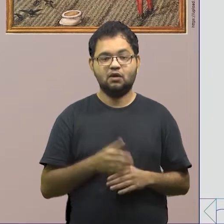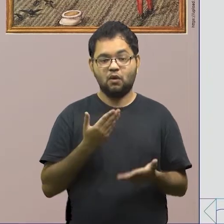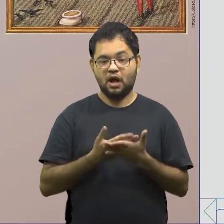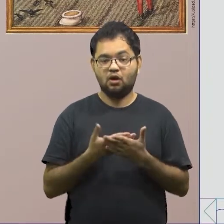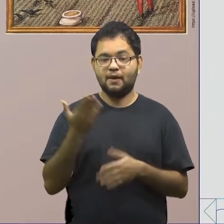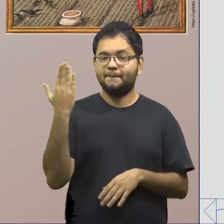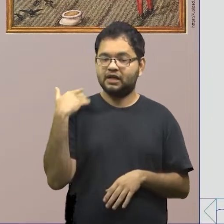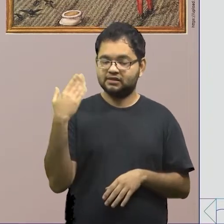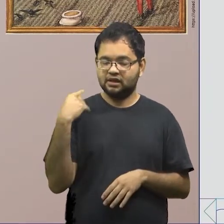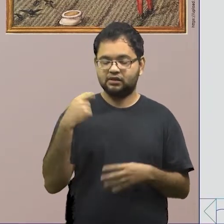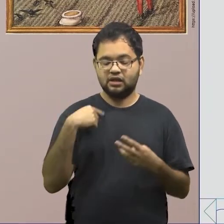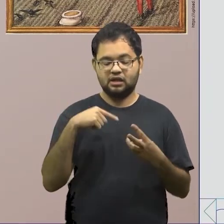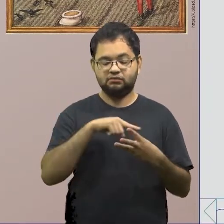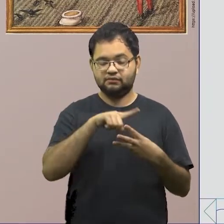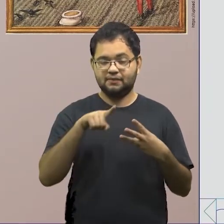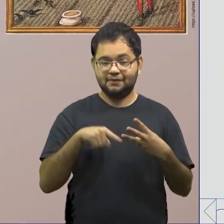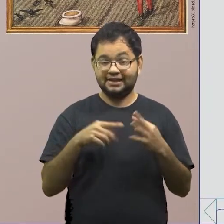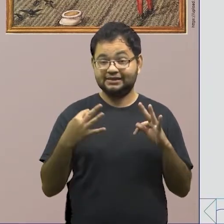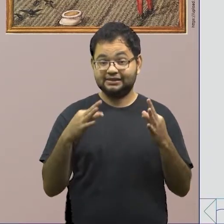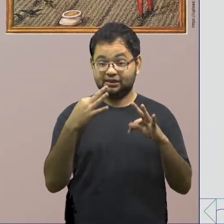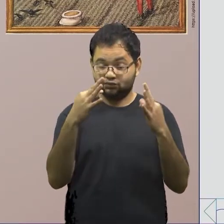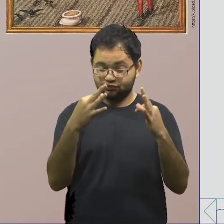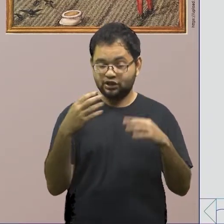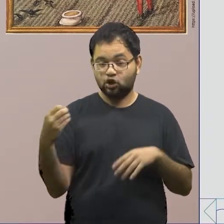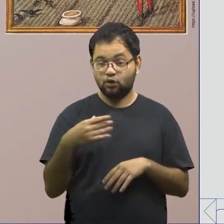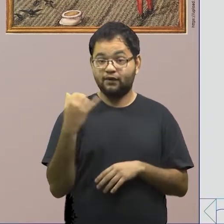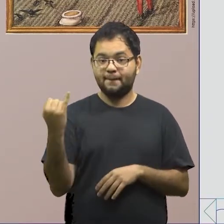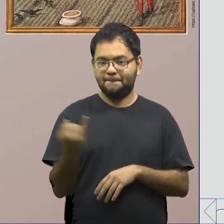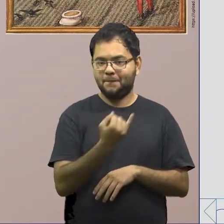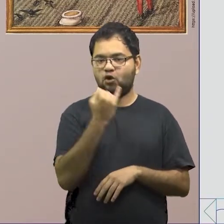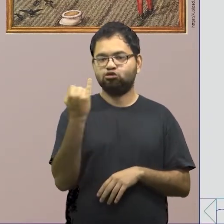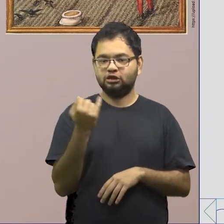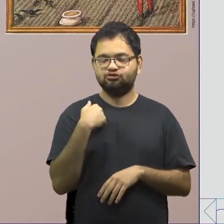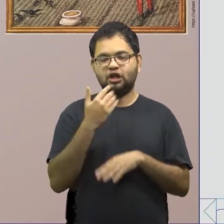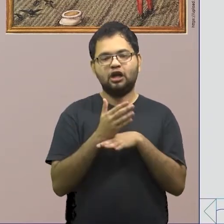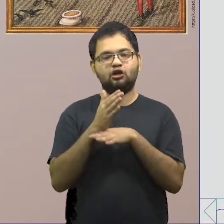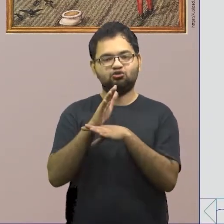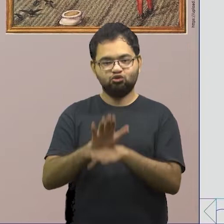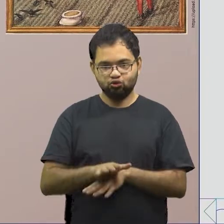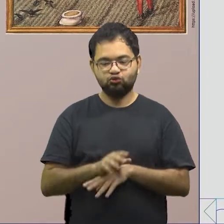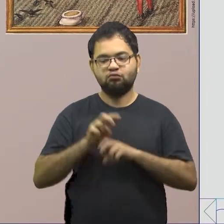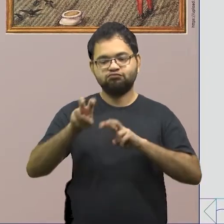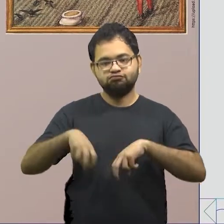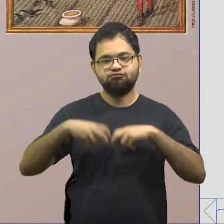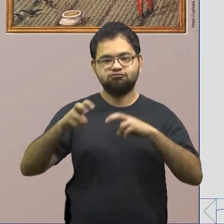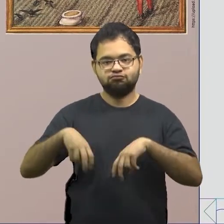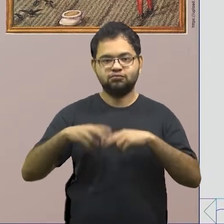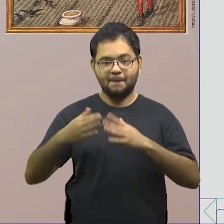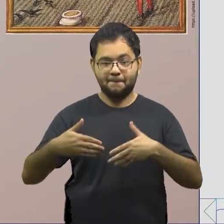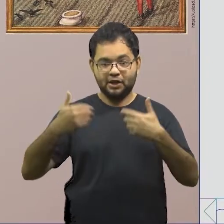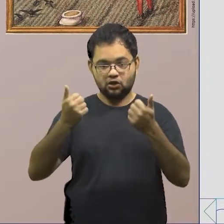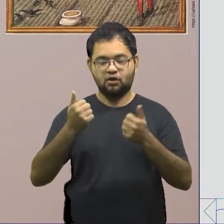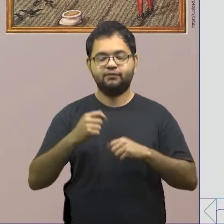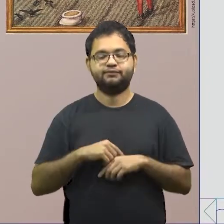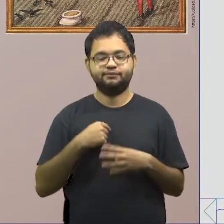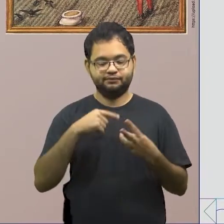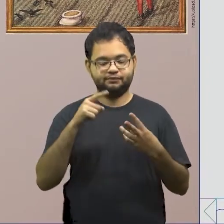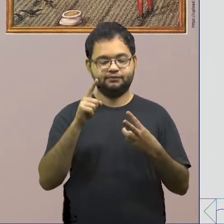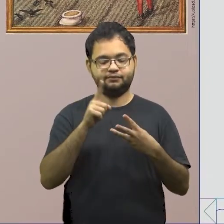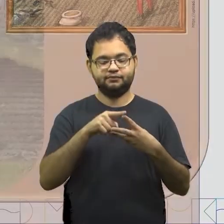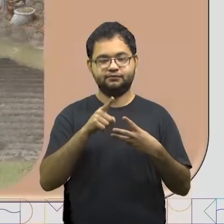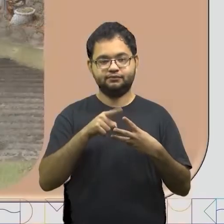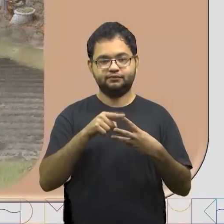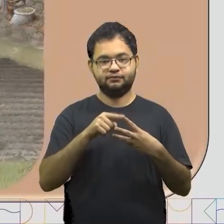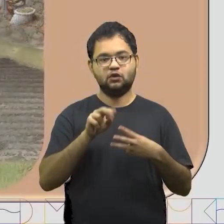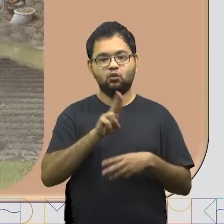Comentei na última aula três avanços tecnológicos muito importantes e que possibilitaram o aumento da produção agrícola foram